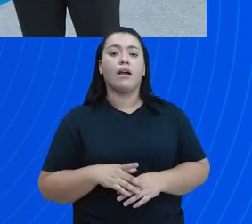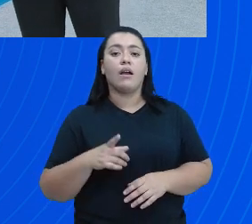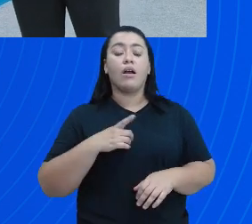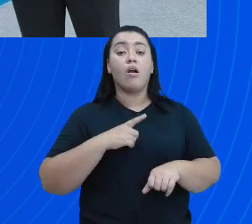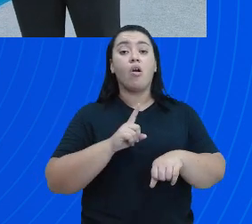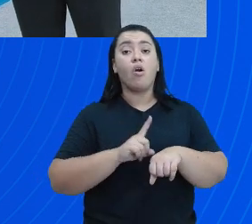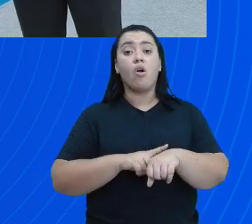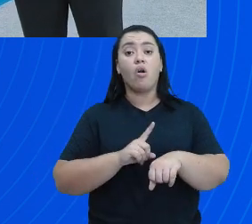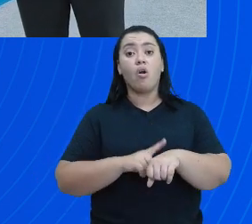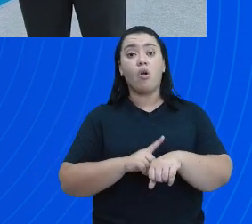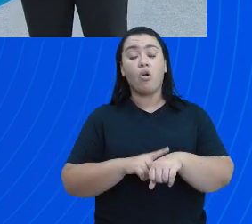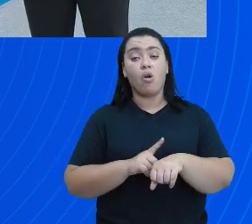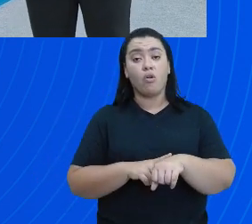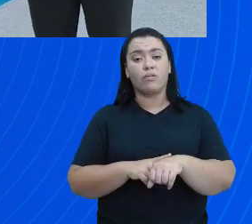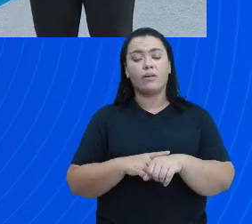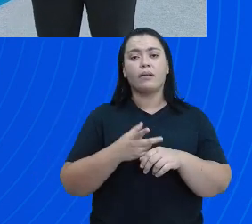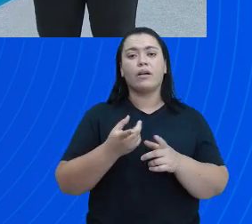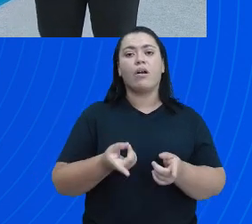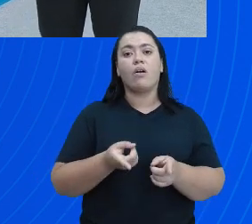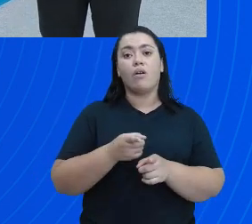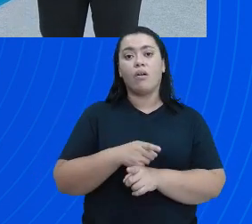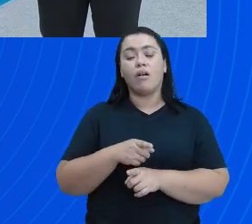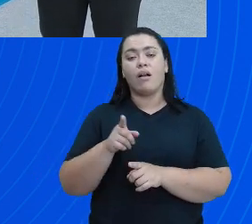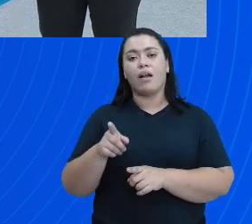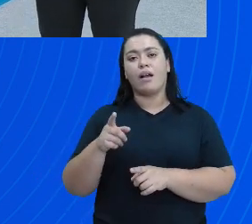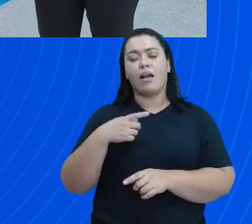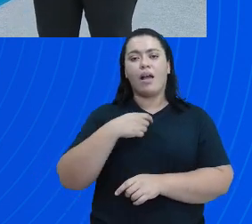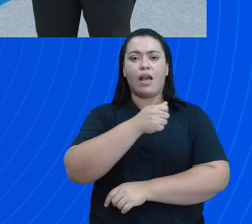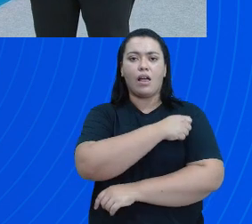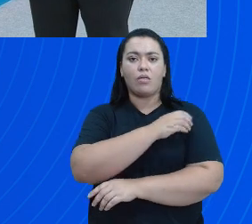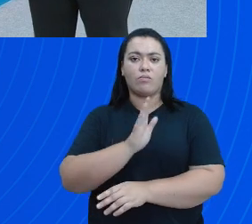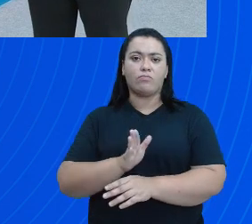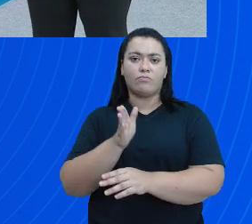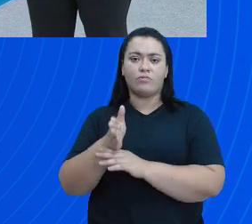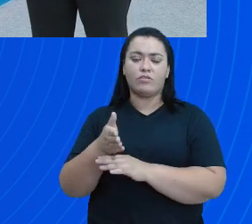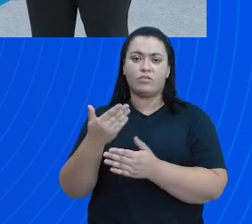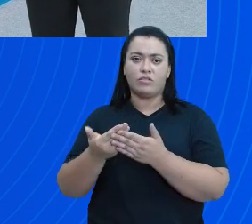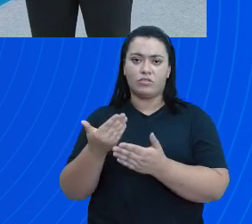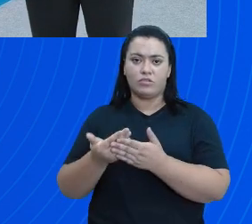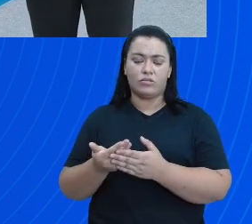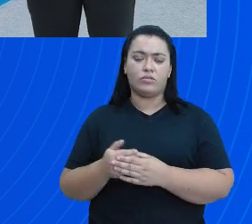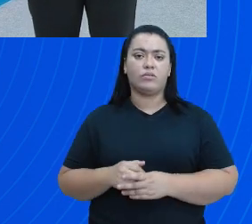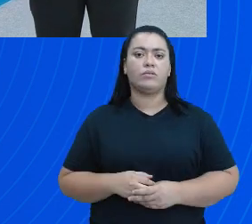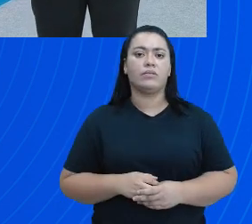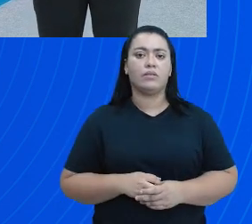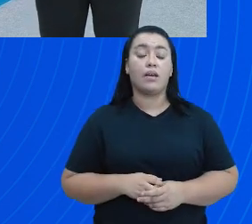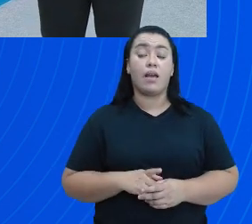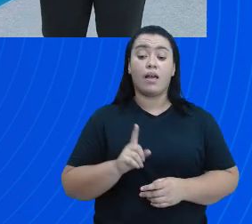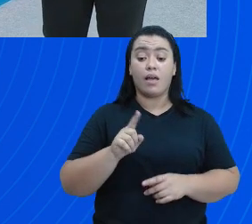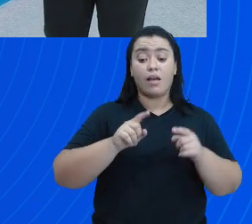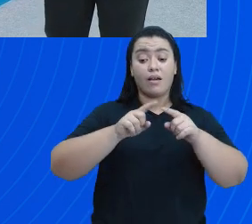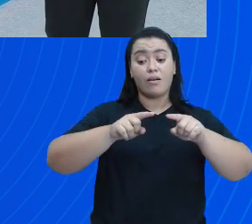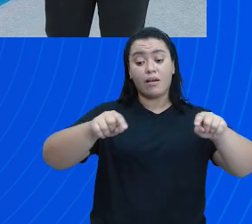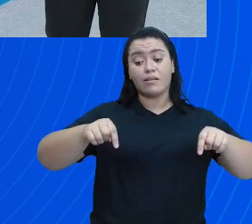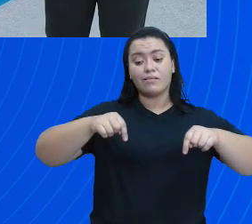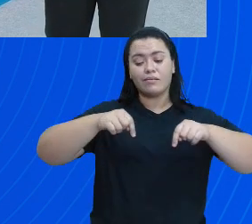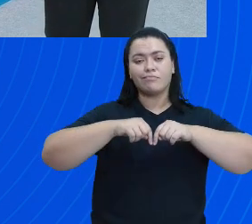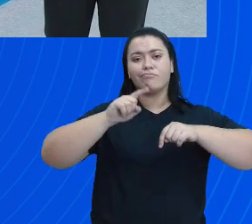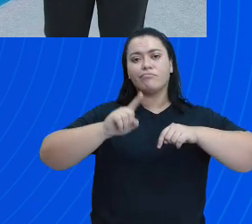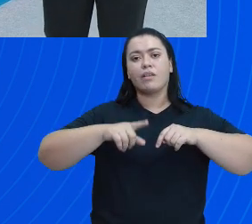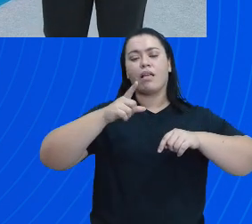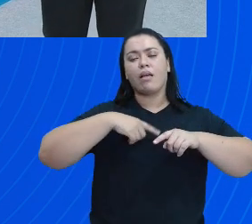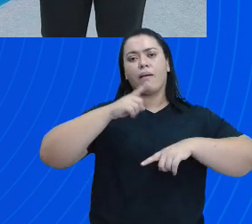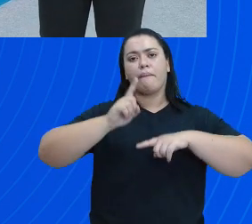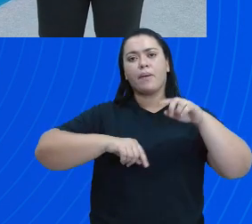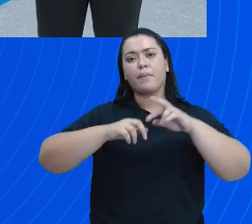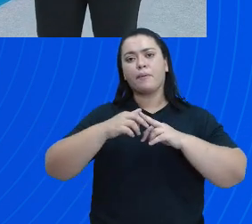no horário contrário ao que o estudante frequenta a escola. Ela é uma sala que deve ser equipada